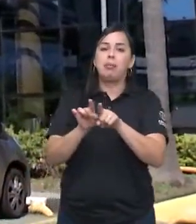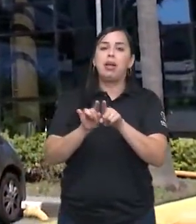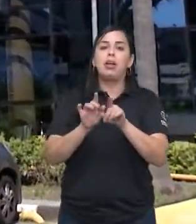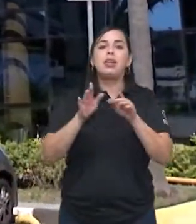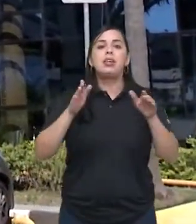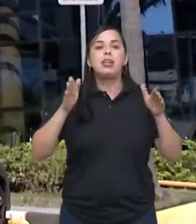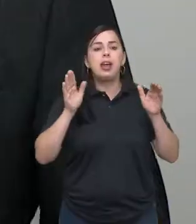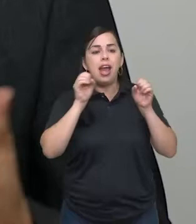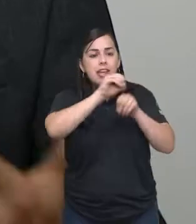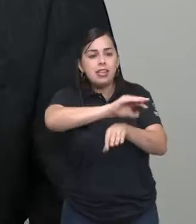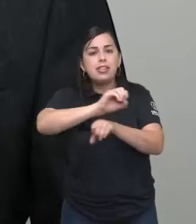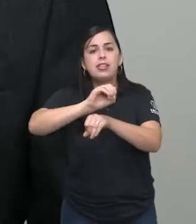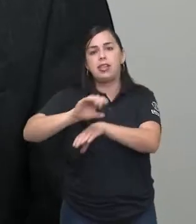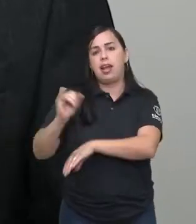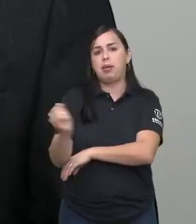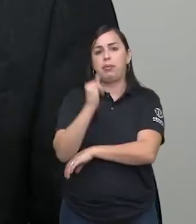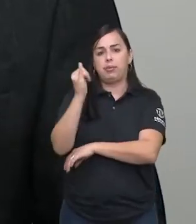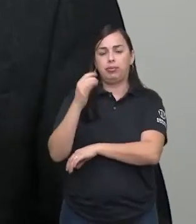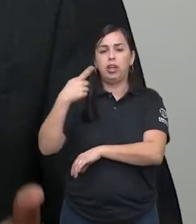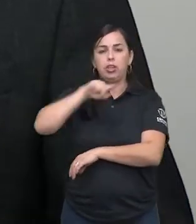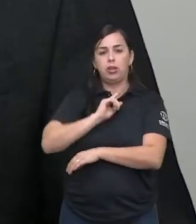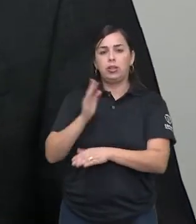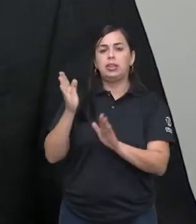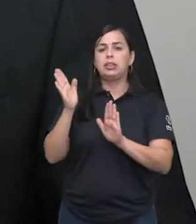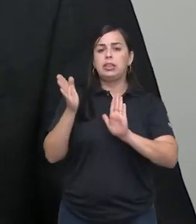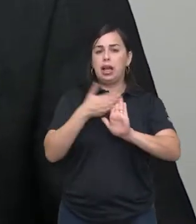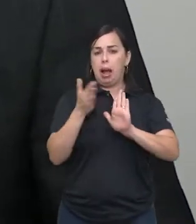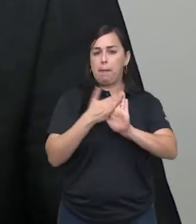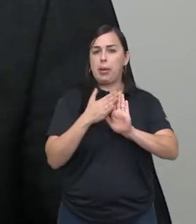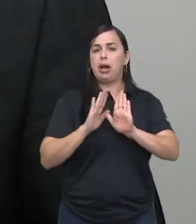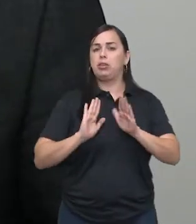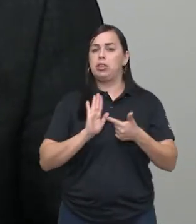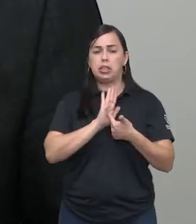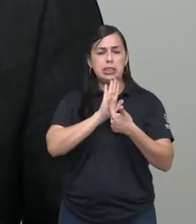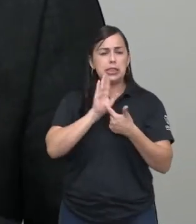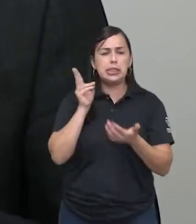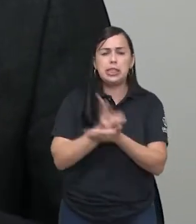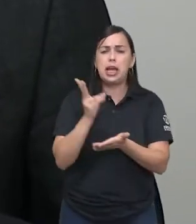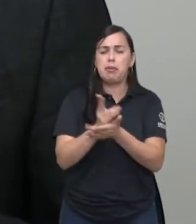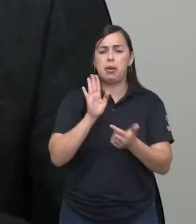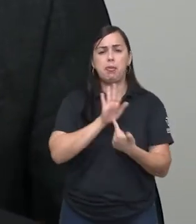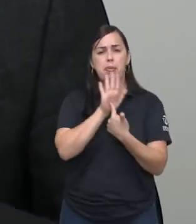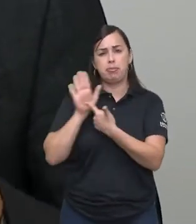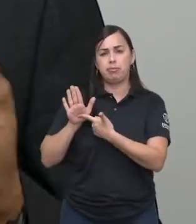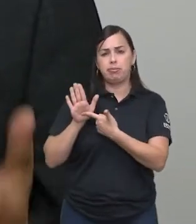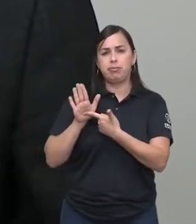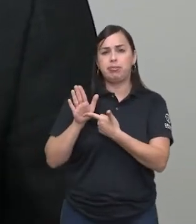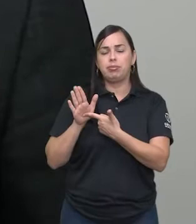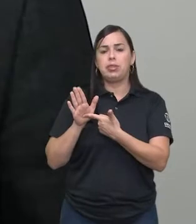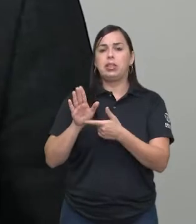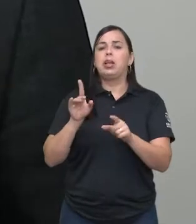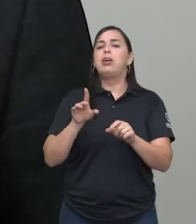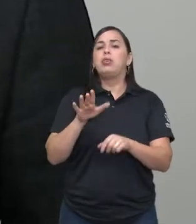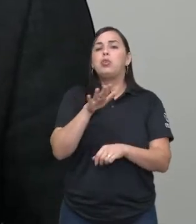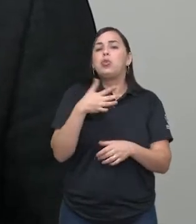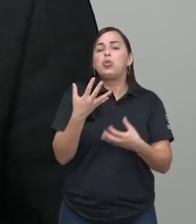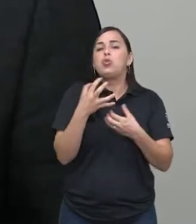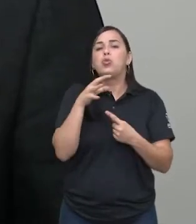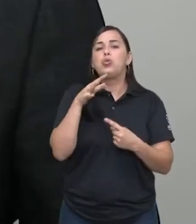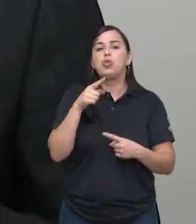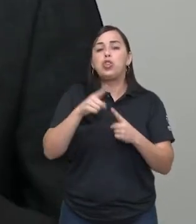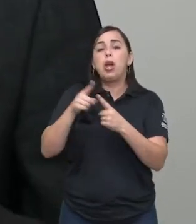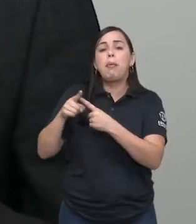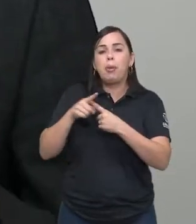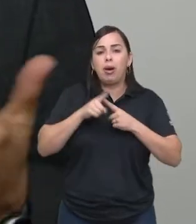trabalho educativo. A gente sempre tem trazido essa pauta aqui na Câmara de maneira mais educativa,